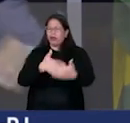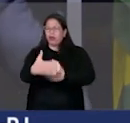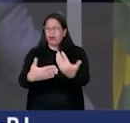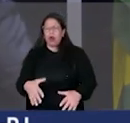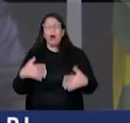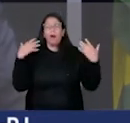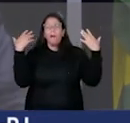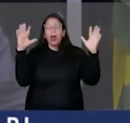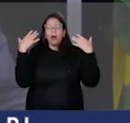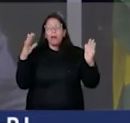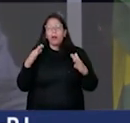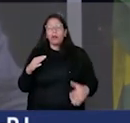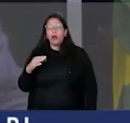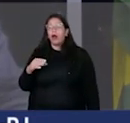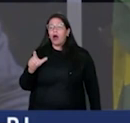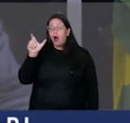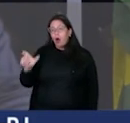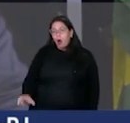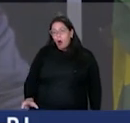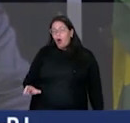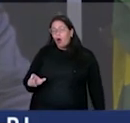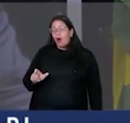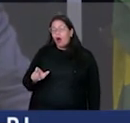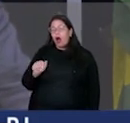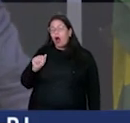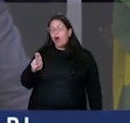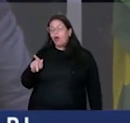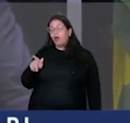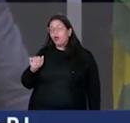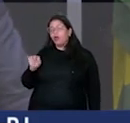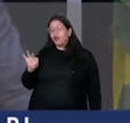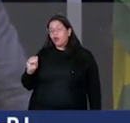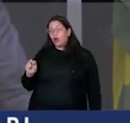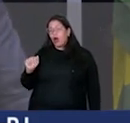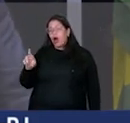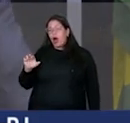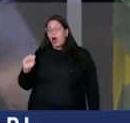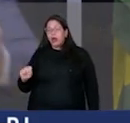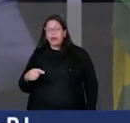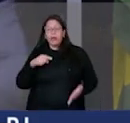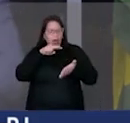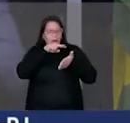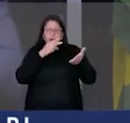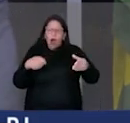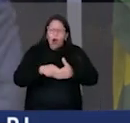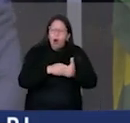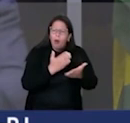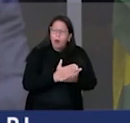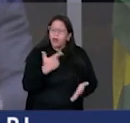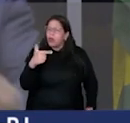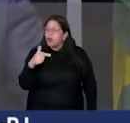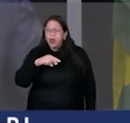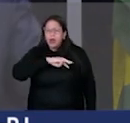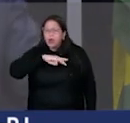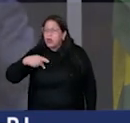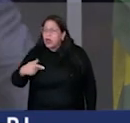parabenizo o Procurador-Geral da República, Augusto Aras, até porque esse inquérito não tem a participação do Ministério Público na